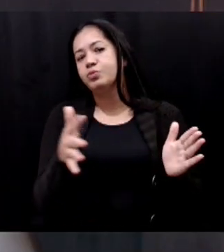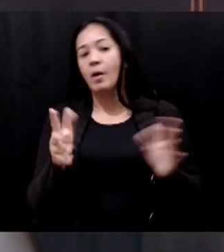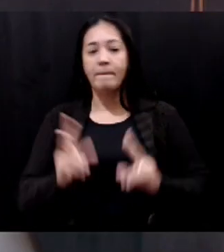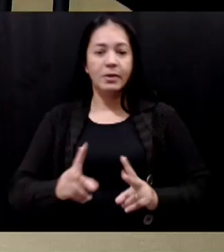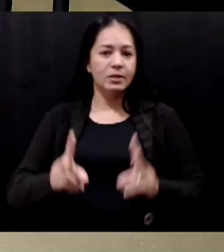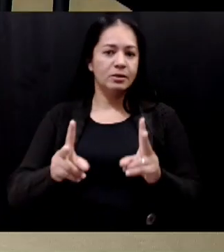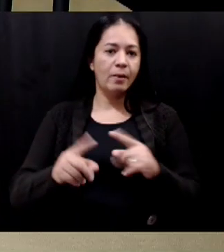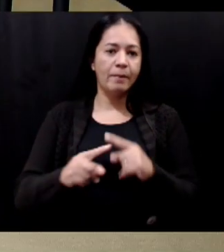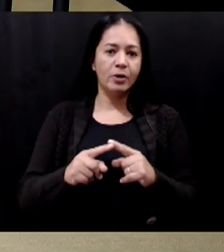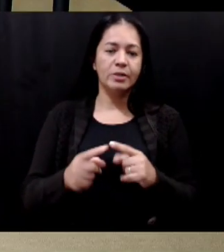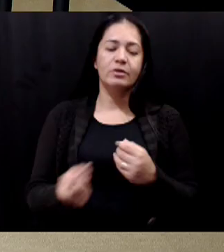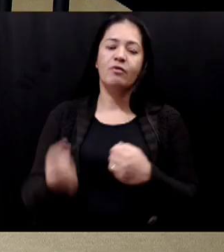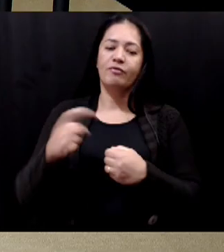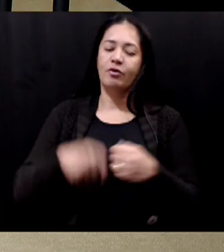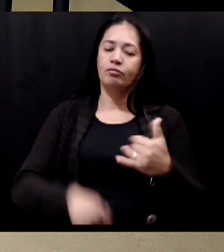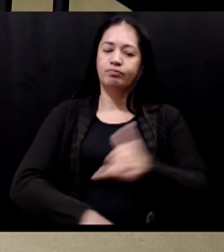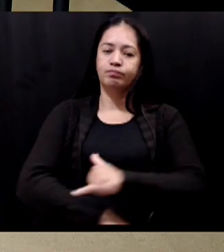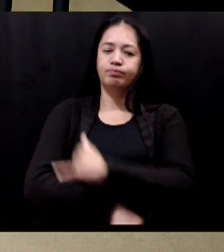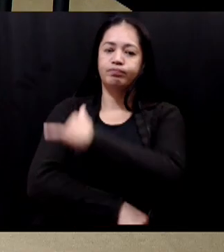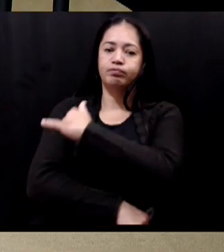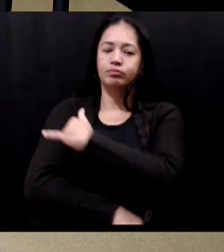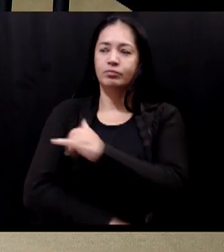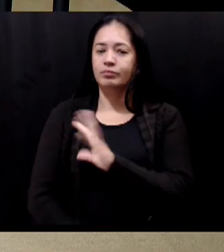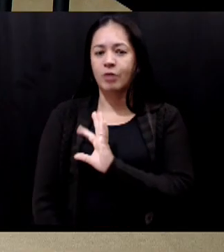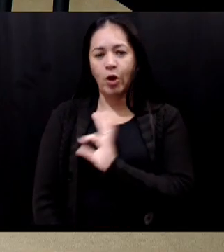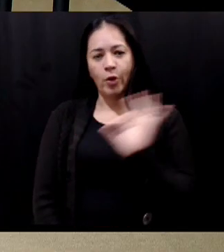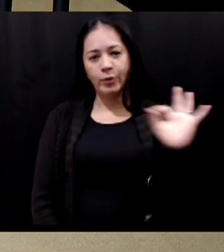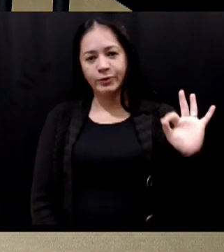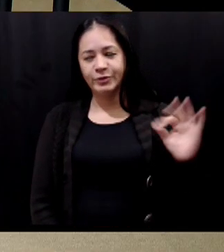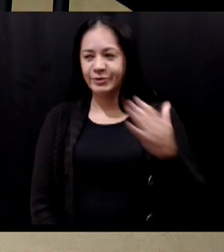peso. Muito bem, obrigada mais uma vez